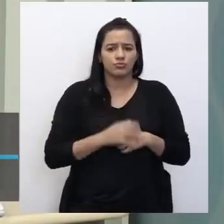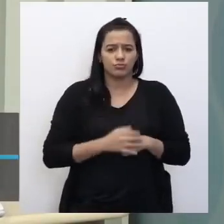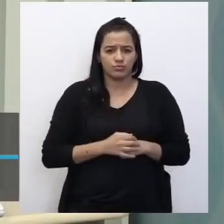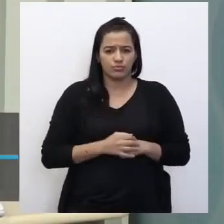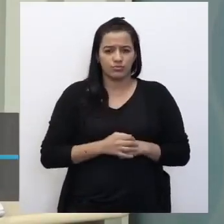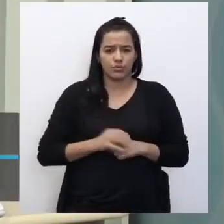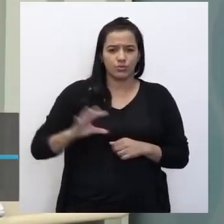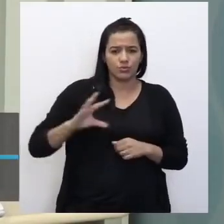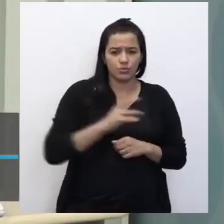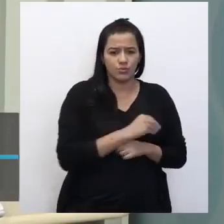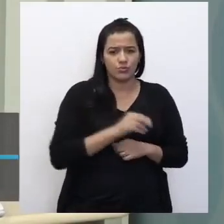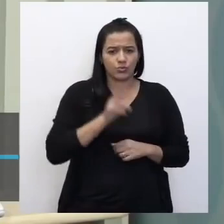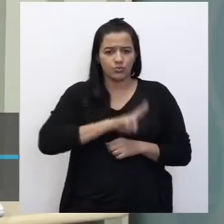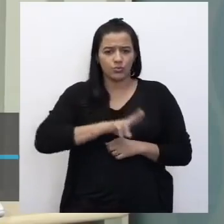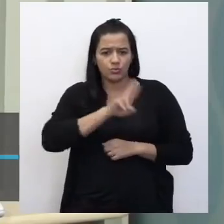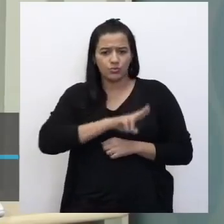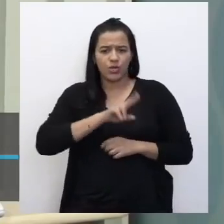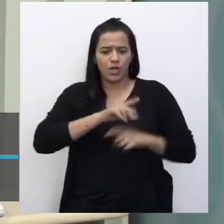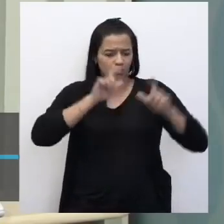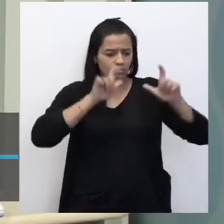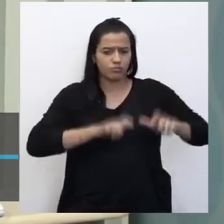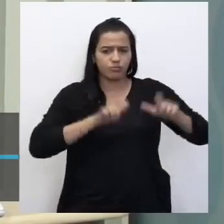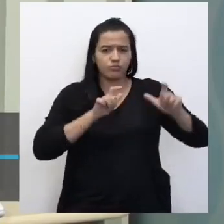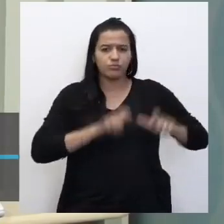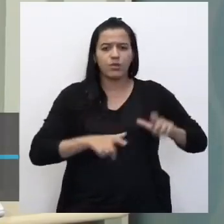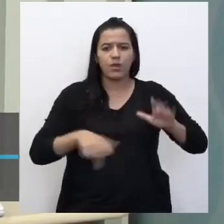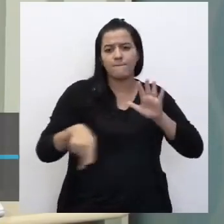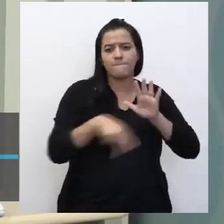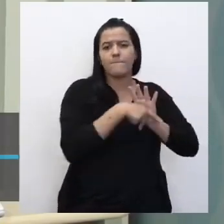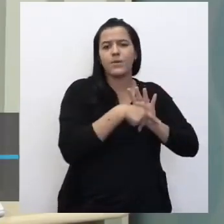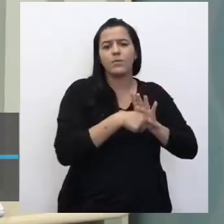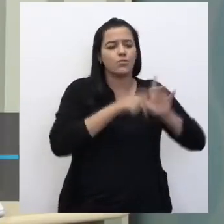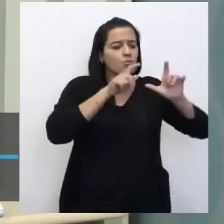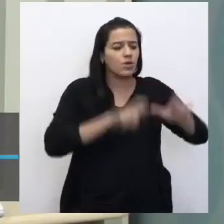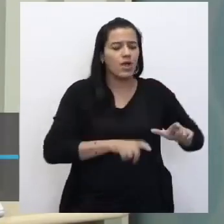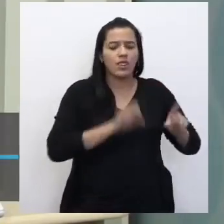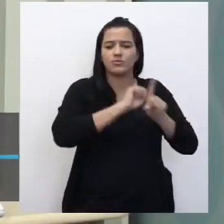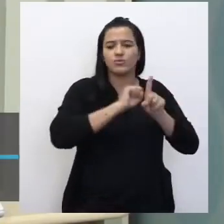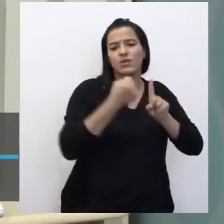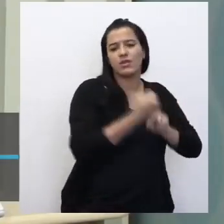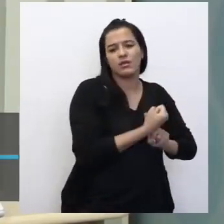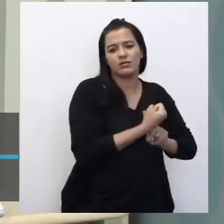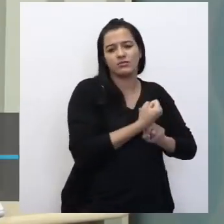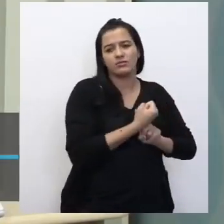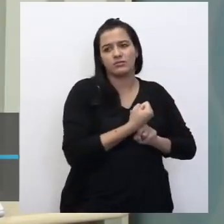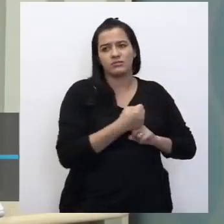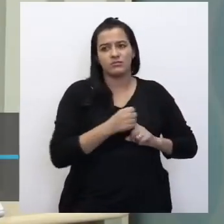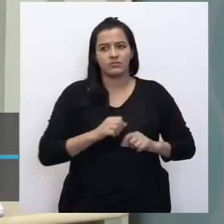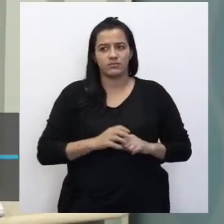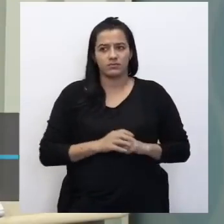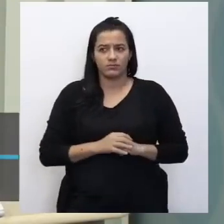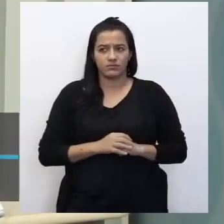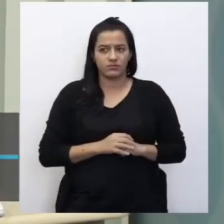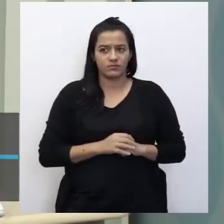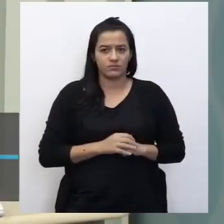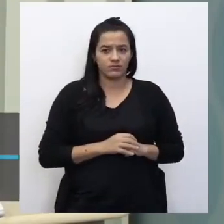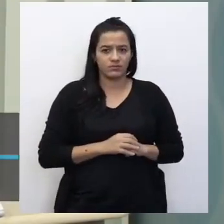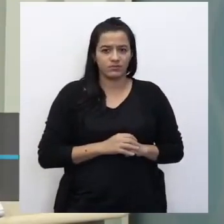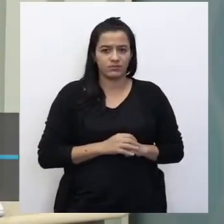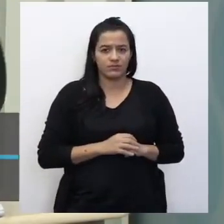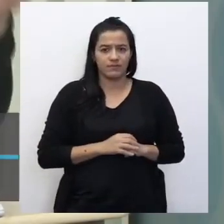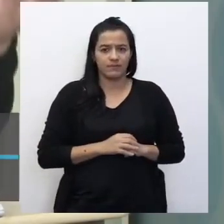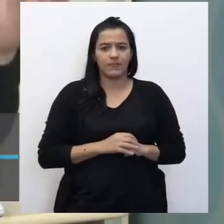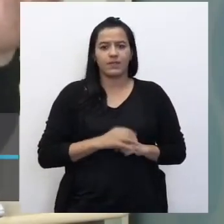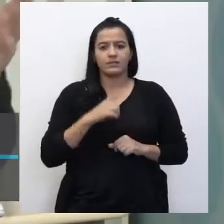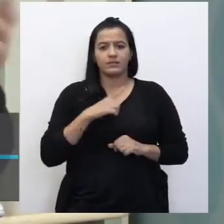pudessem determinar o lugar que ele vai ocupar na sociedade. É isso, na verdade, que o